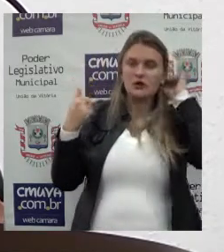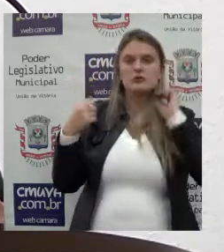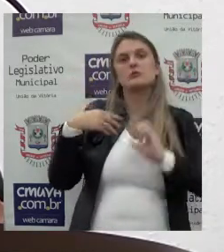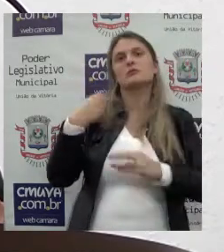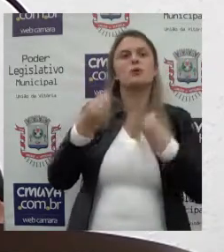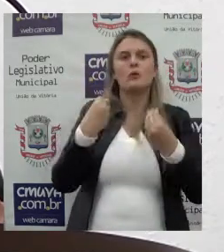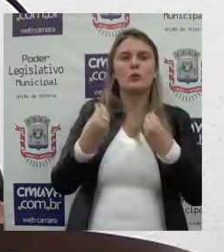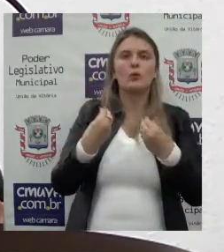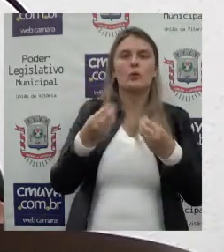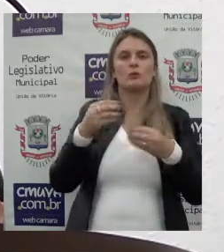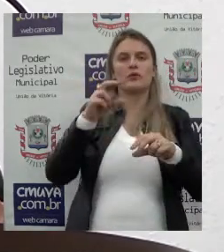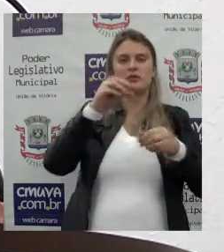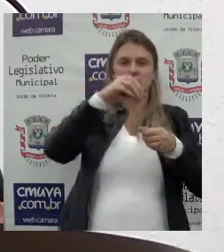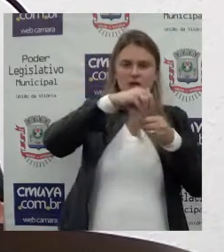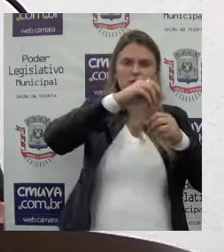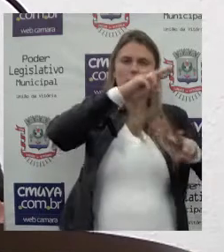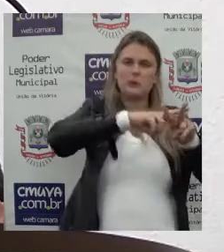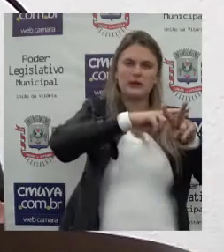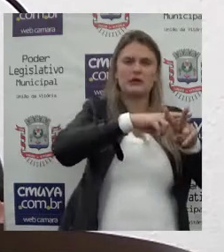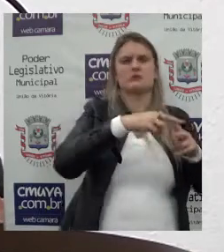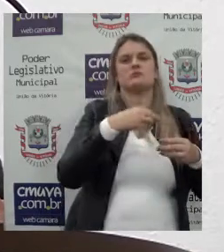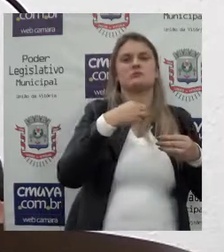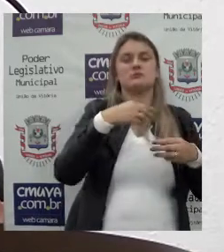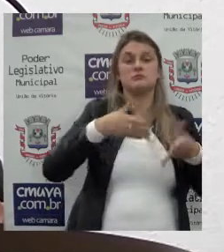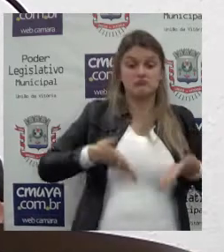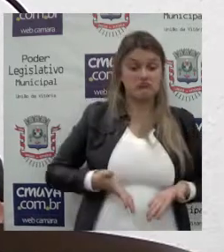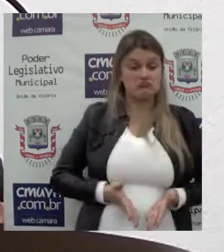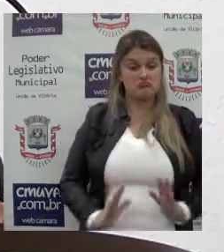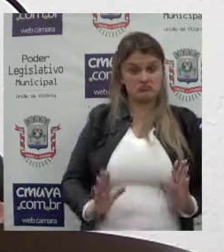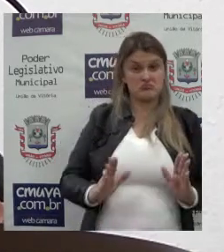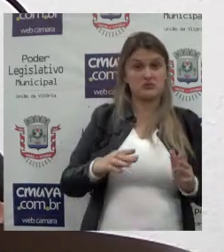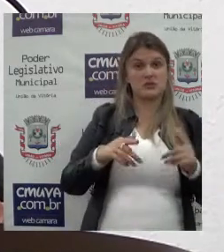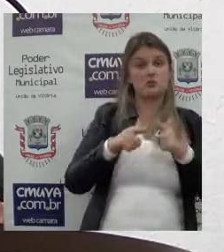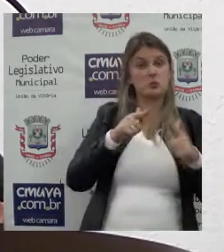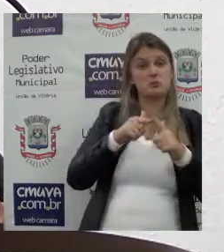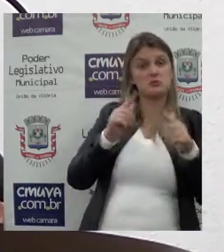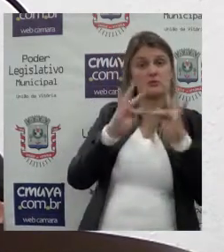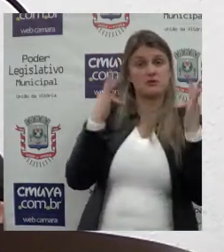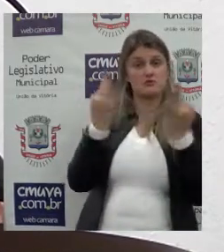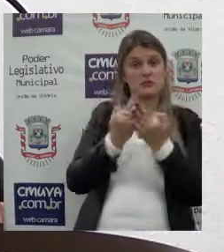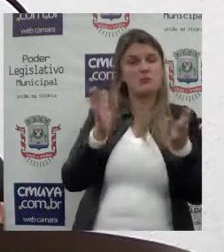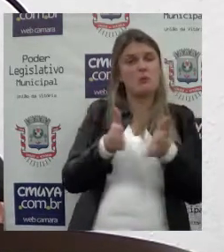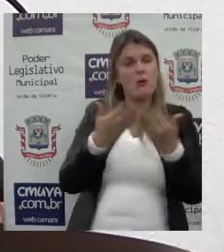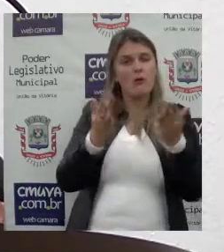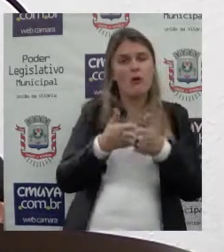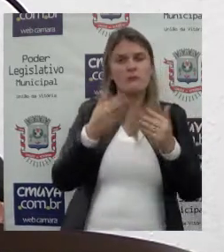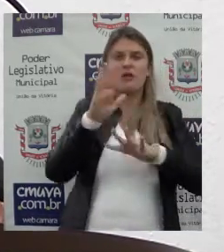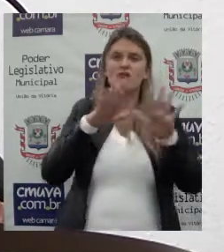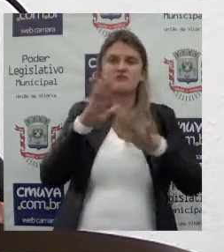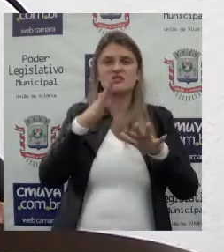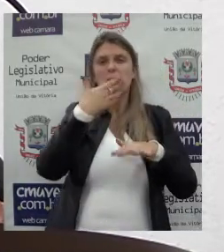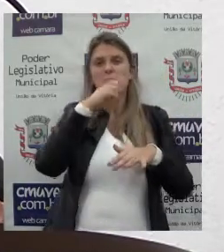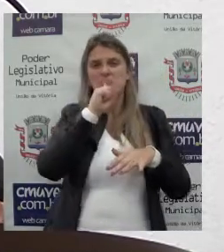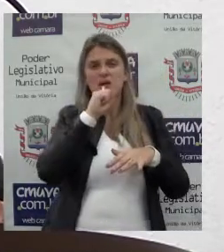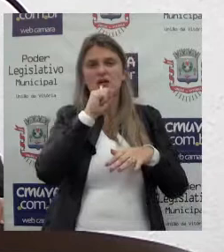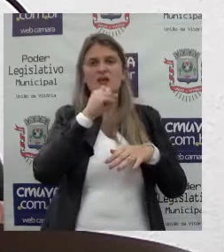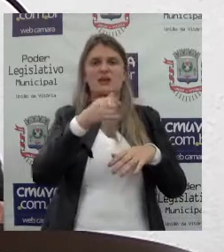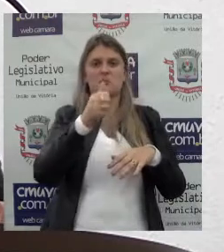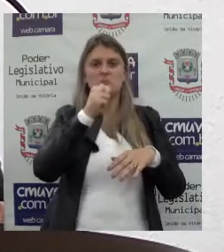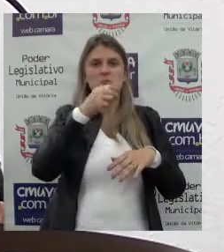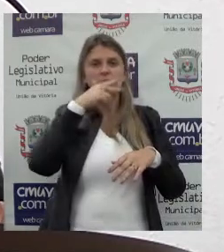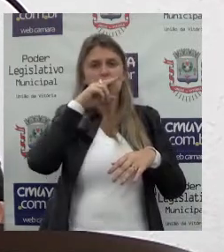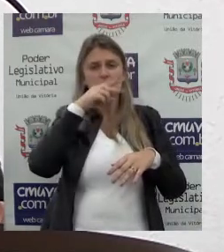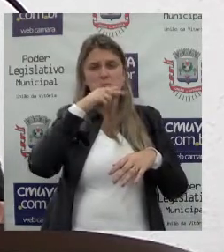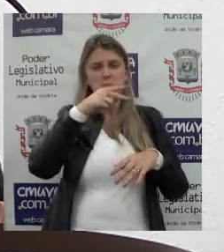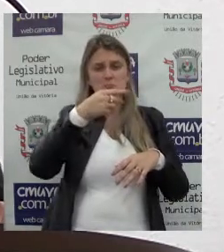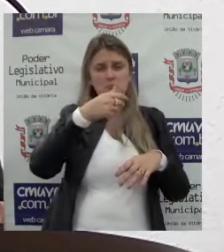têm passado pelas nossas cadeias, eles nasceram numa situação de risco já. Muitas vezes o pai